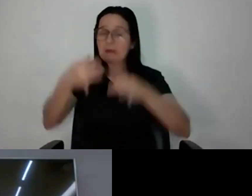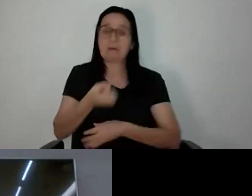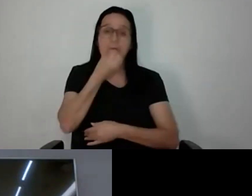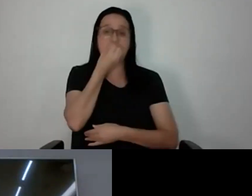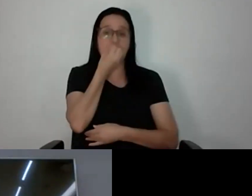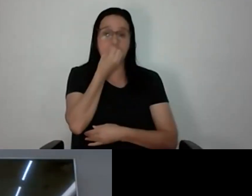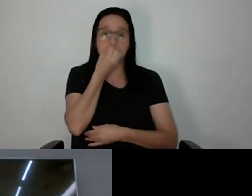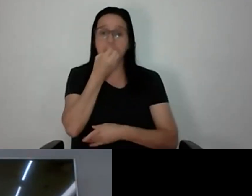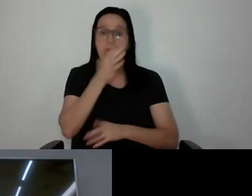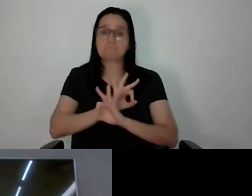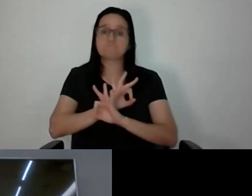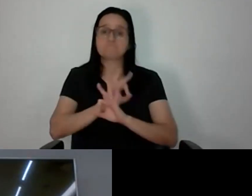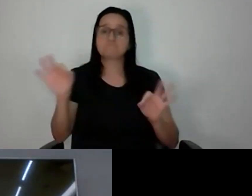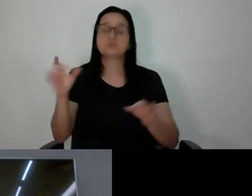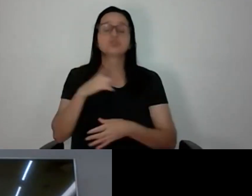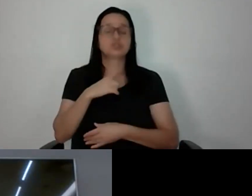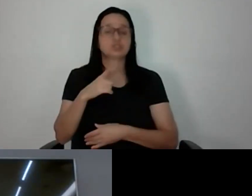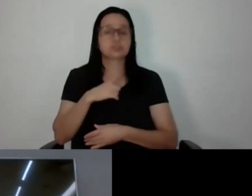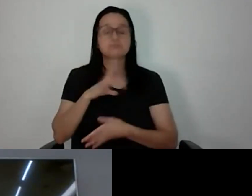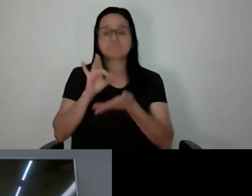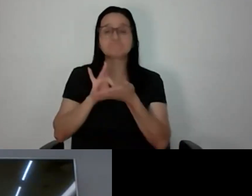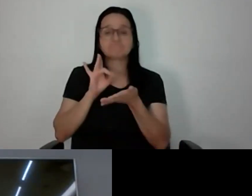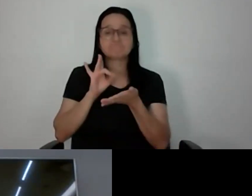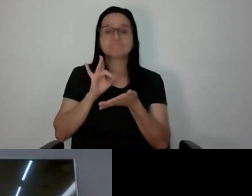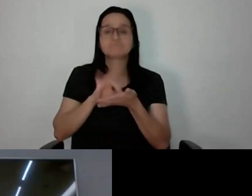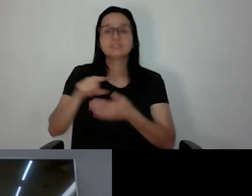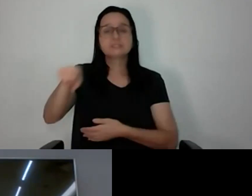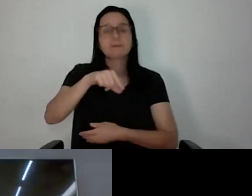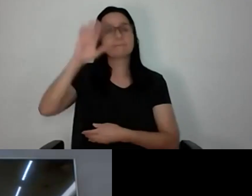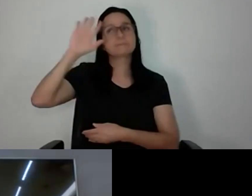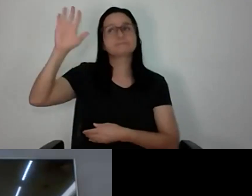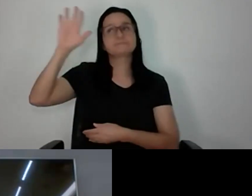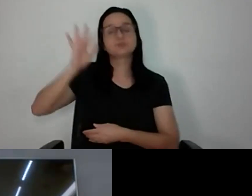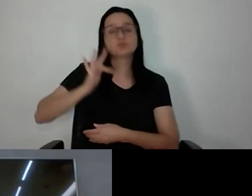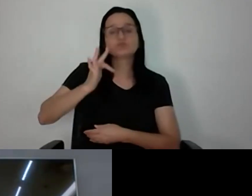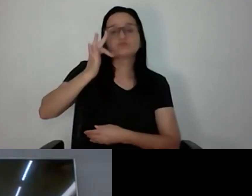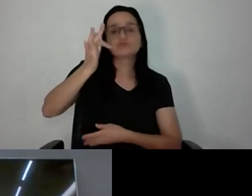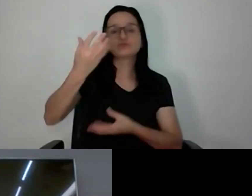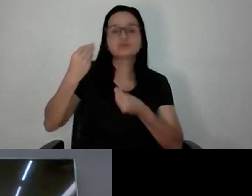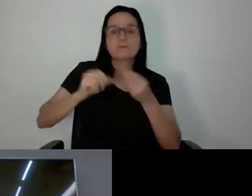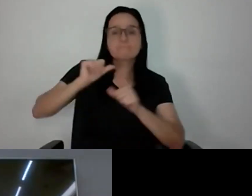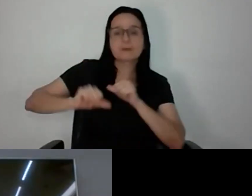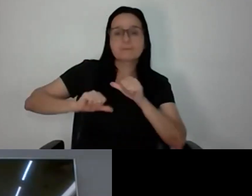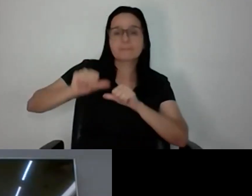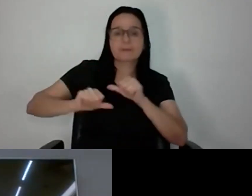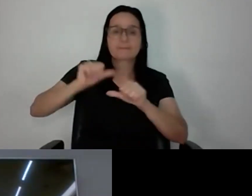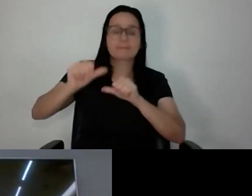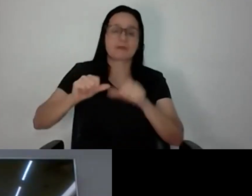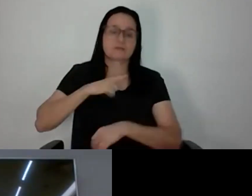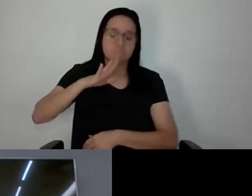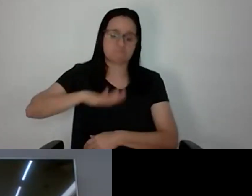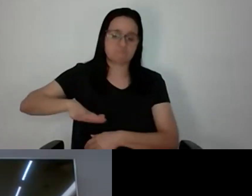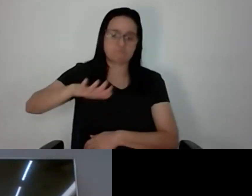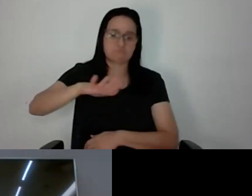fechamento. Acho que é basicamente isso, o aluno, ele tem que pensar lá na frente, ele tem que se reinventar. Hoje as áreas de conhecimento elas não são